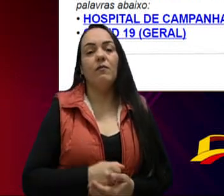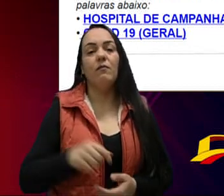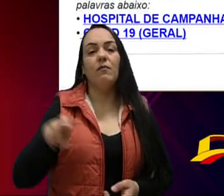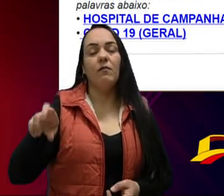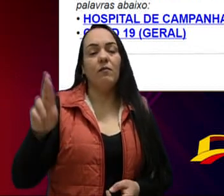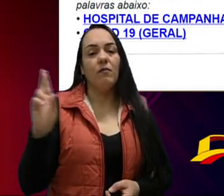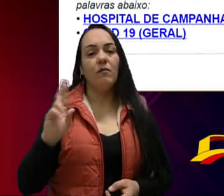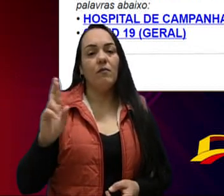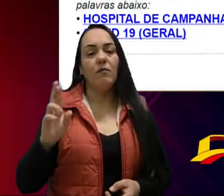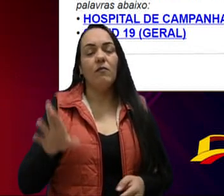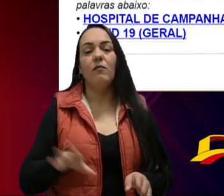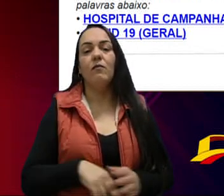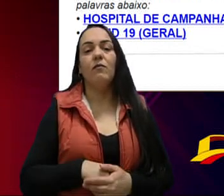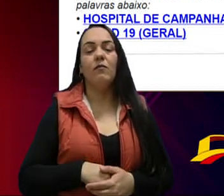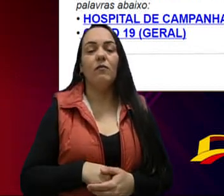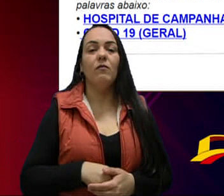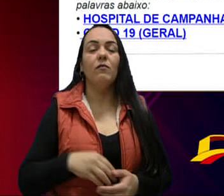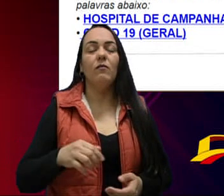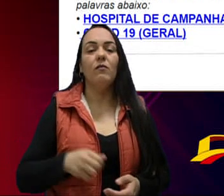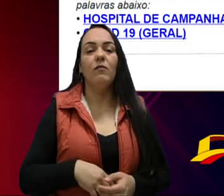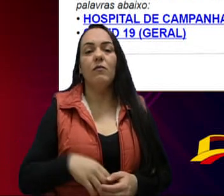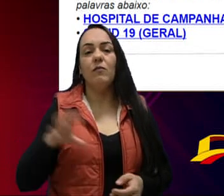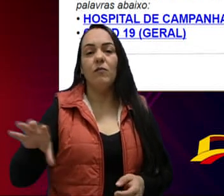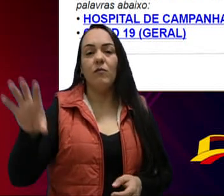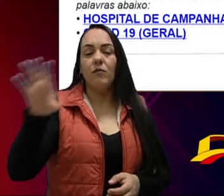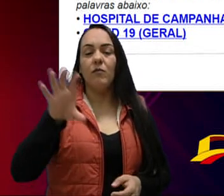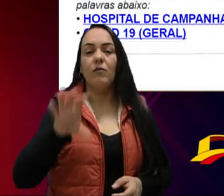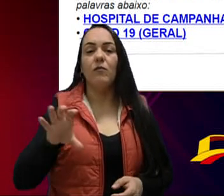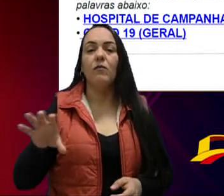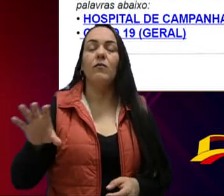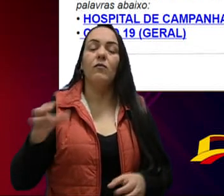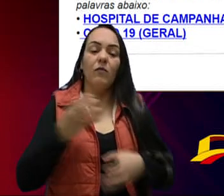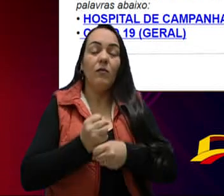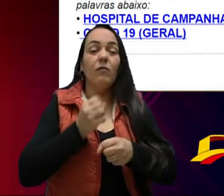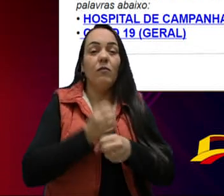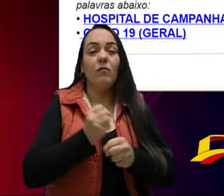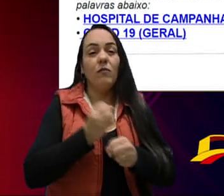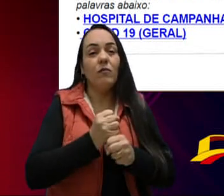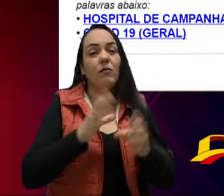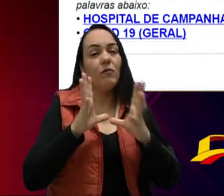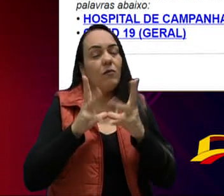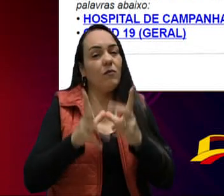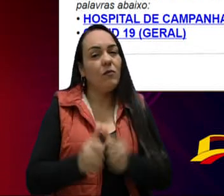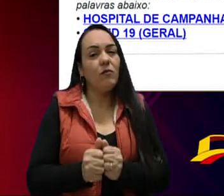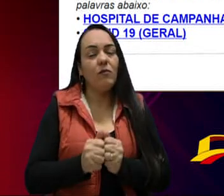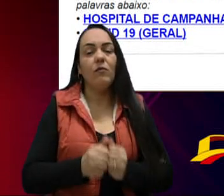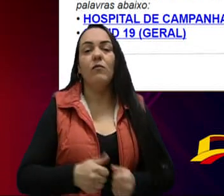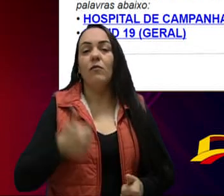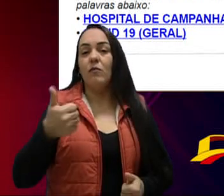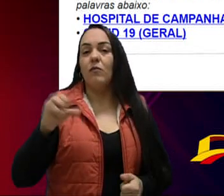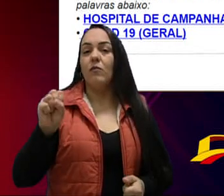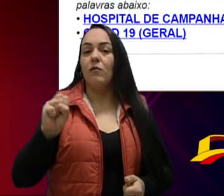estadual 8 milhões e 54 mil totalizando 18 milhões 533